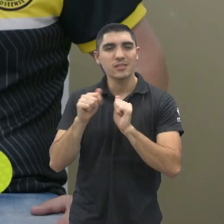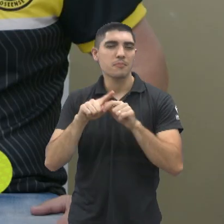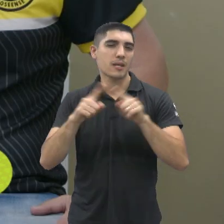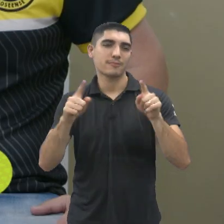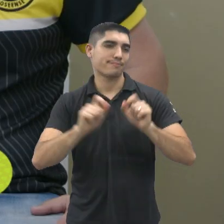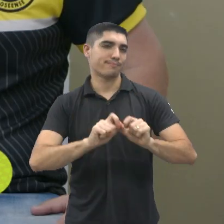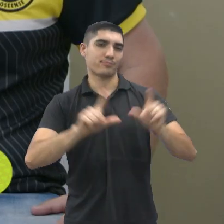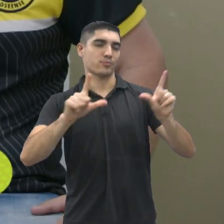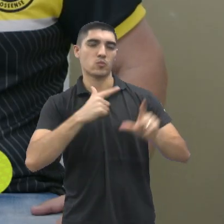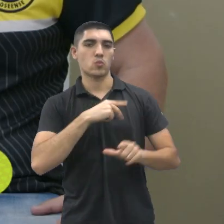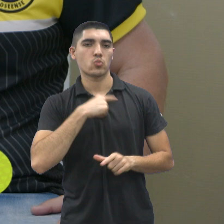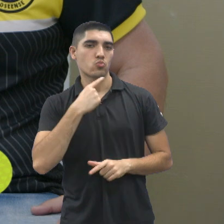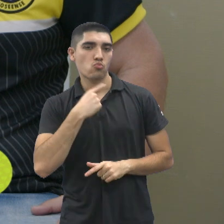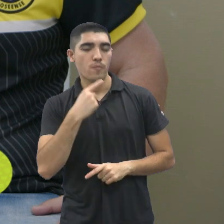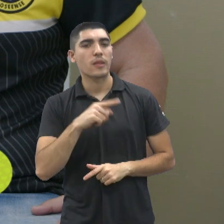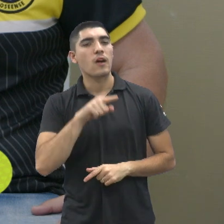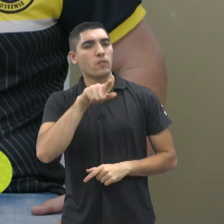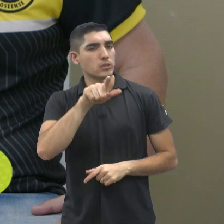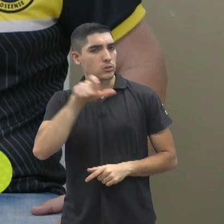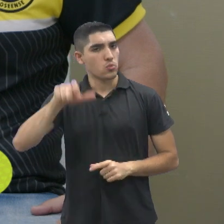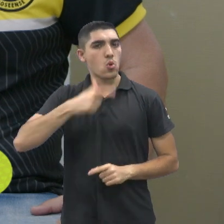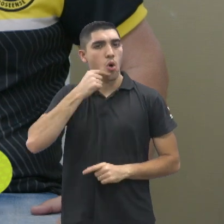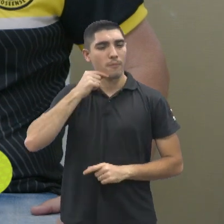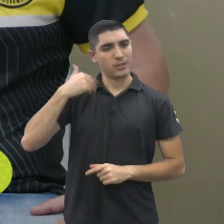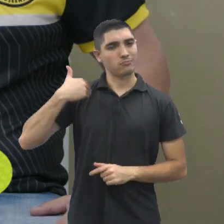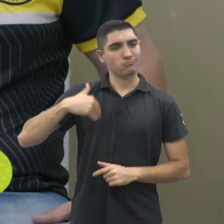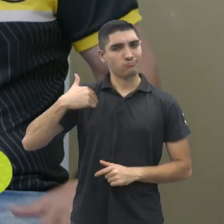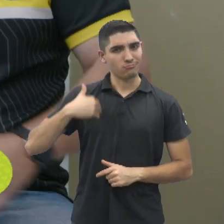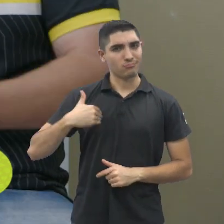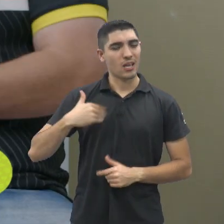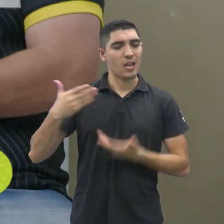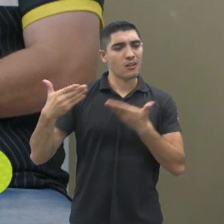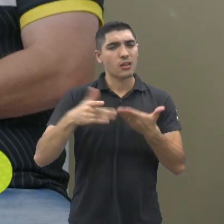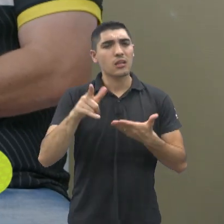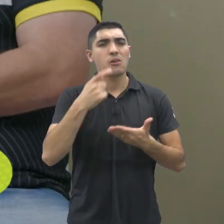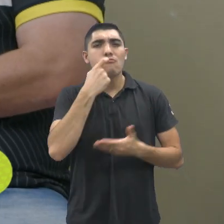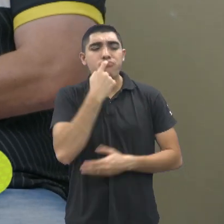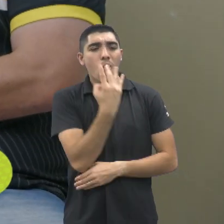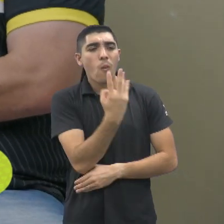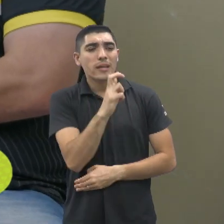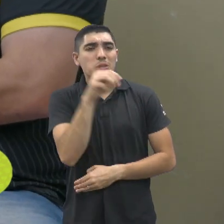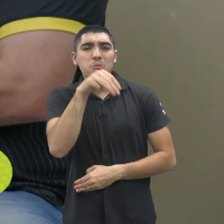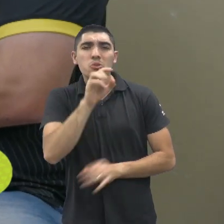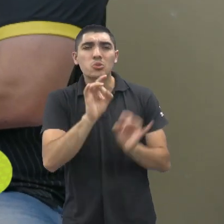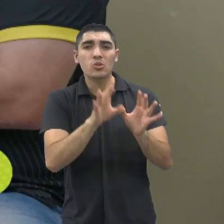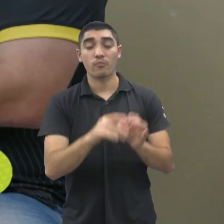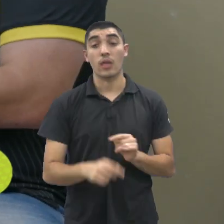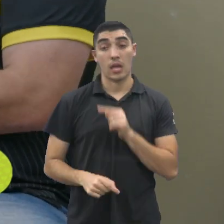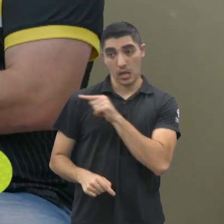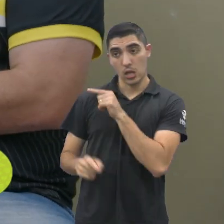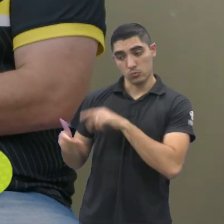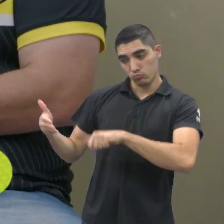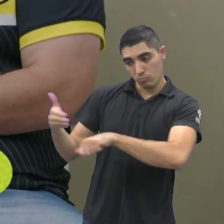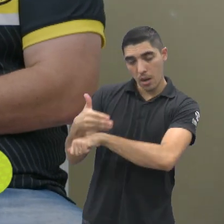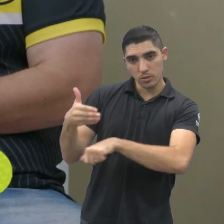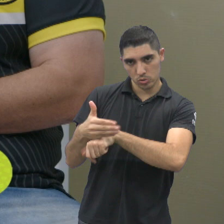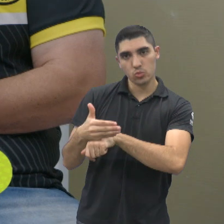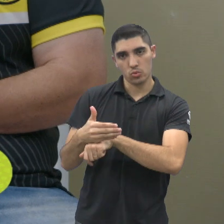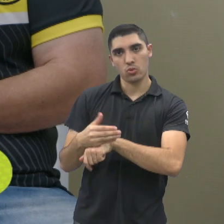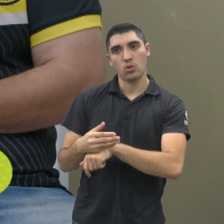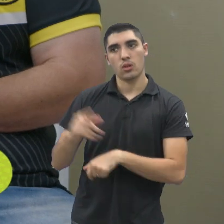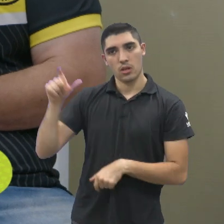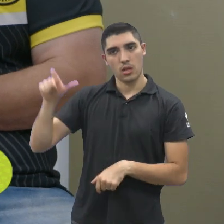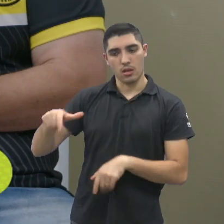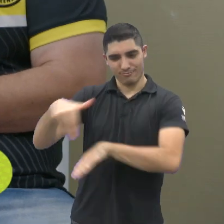tinha um argentino no elenco, né? E você utilizou ele por 45 minutos só. Ele jogou comigo no primeiro jogo contra o Barretos, né, que eu não tinha o volante. Ele era um dos que poderiam